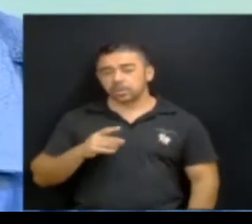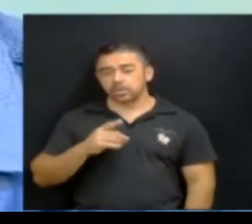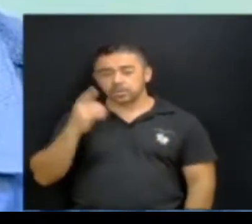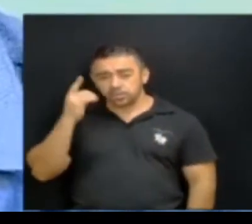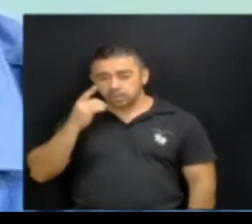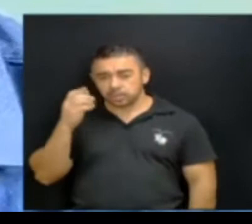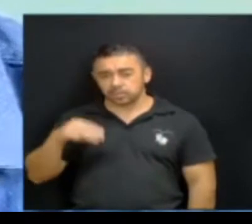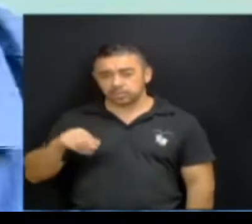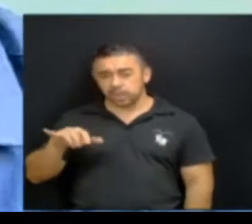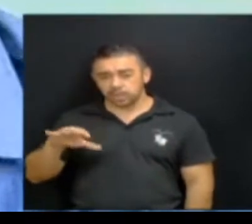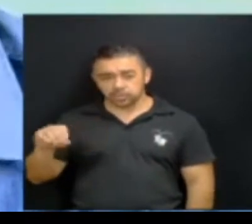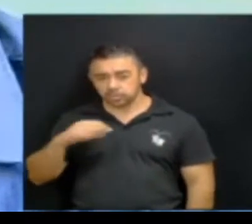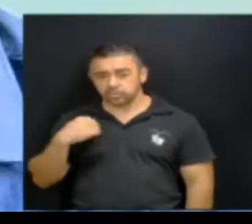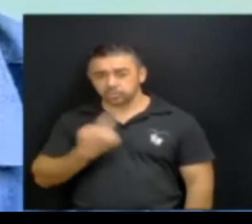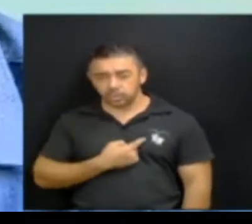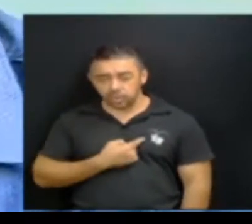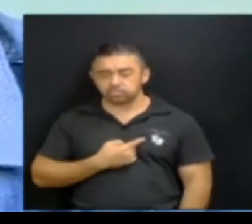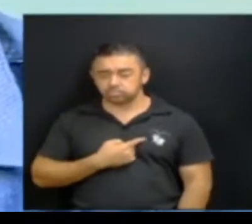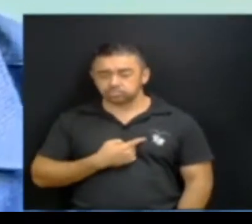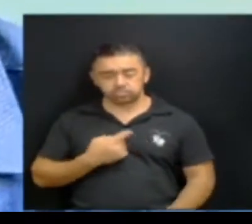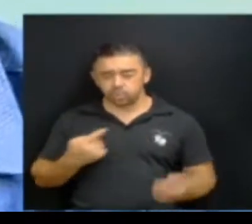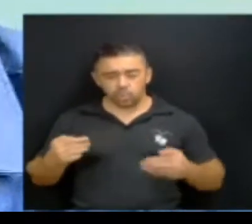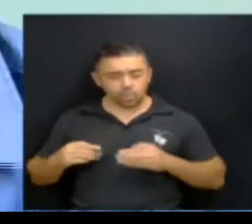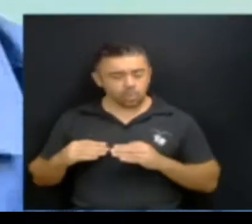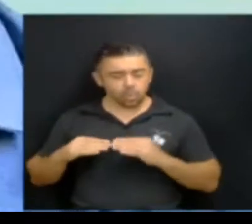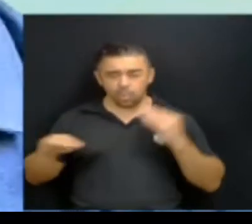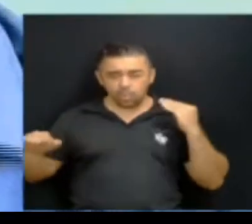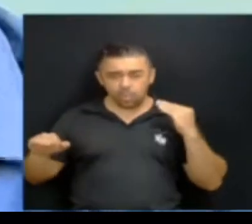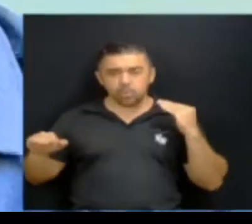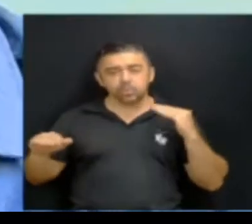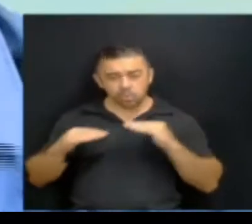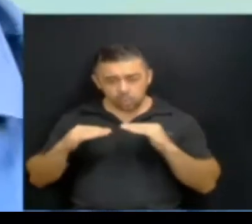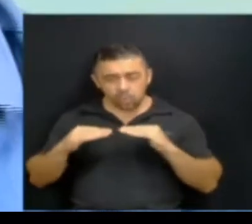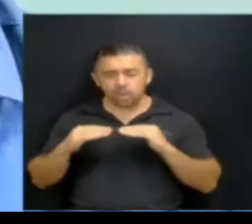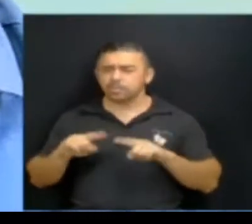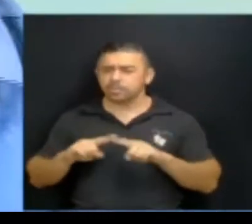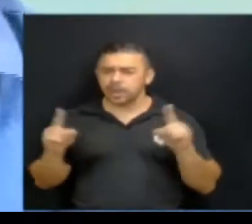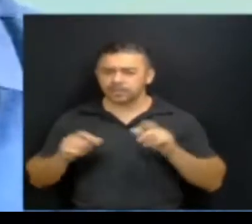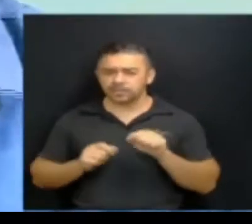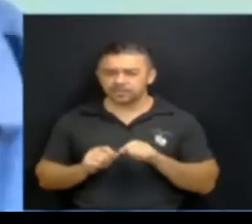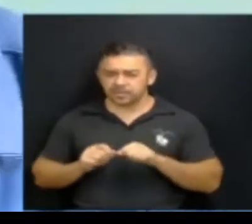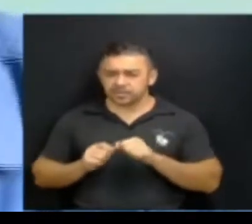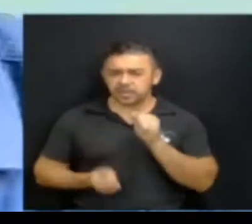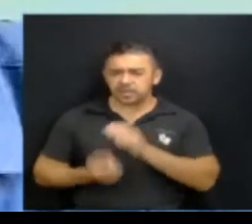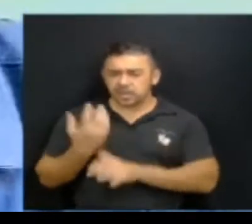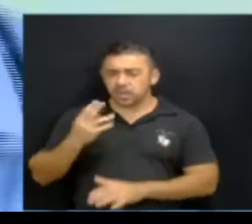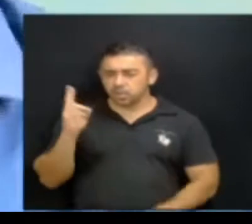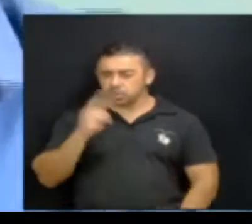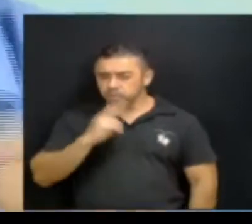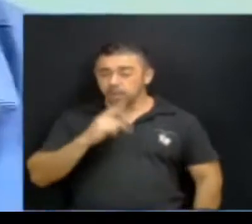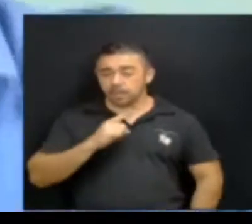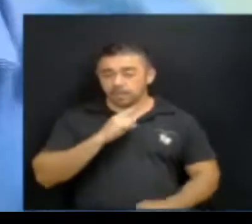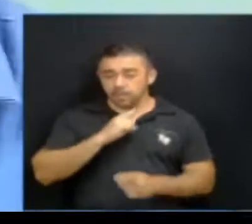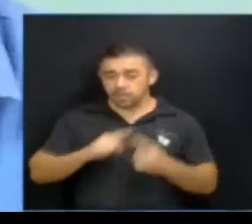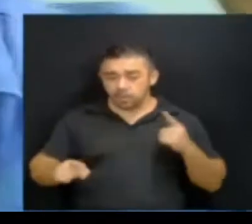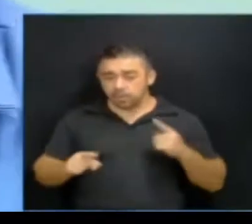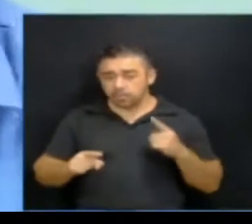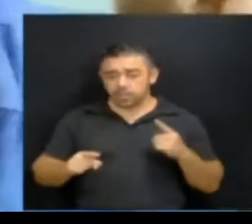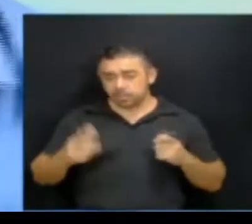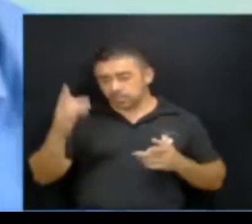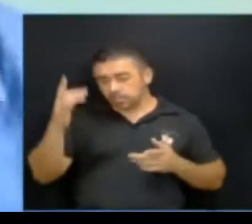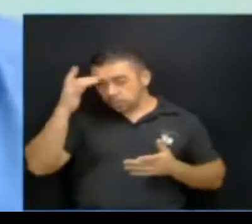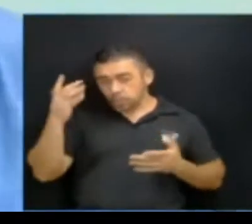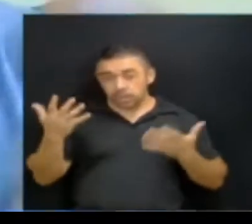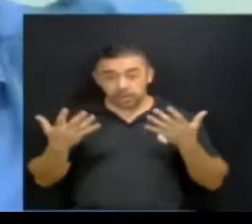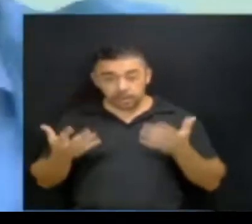Vamos nos posicionar quem é contra e a favor. Agora, criar um regime de urgência para proibir que as pessoas que